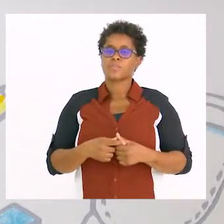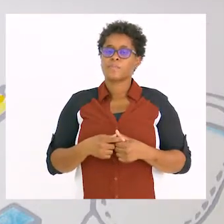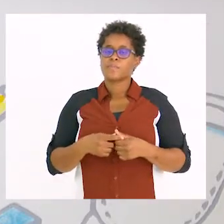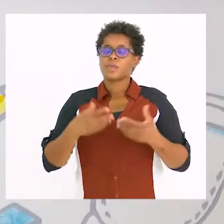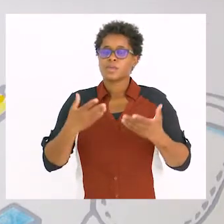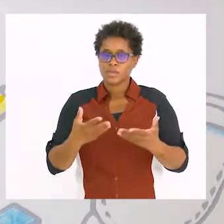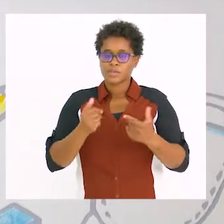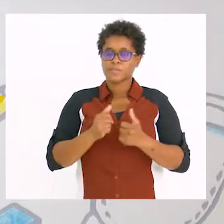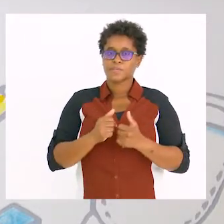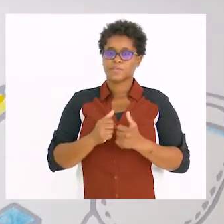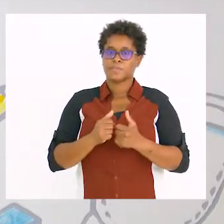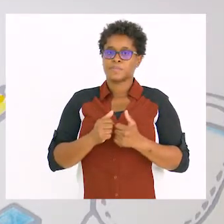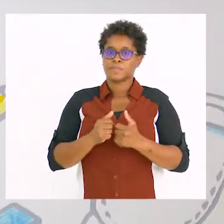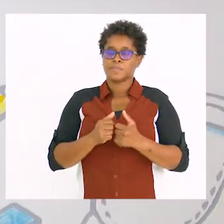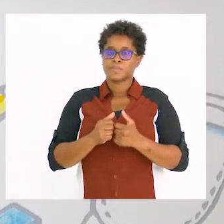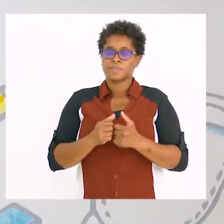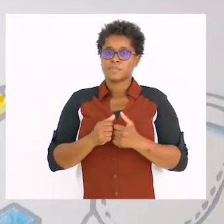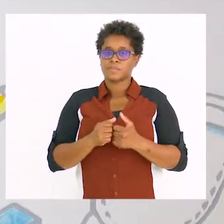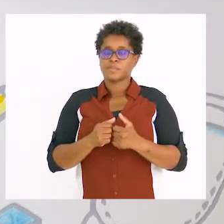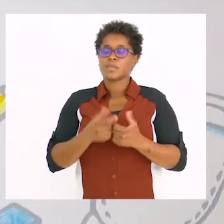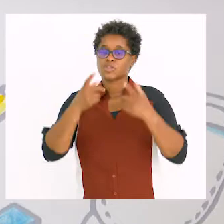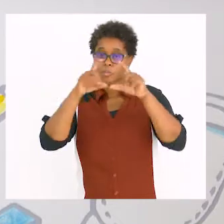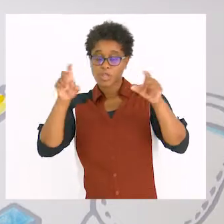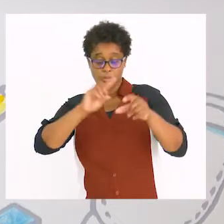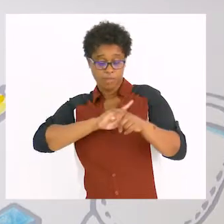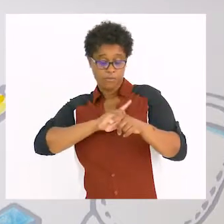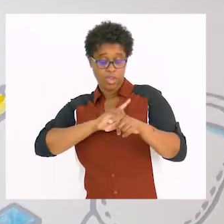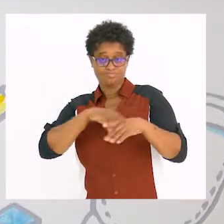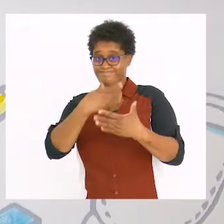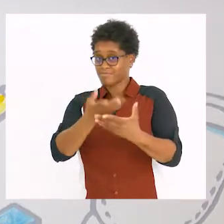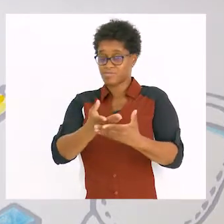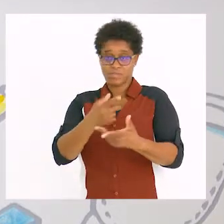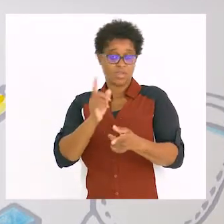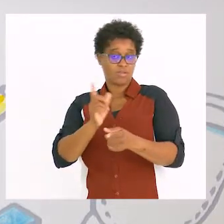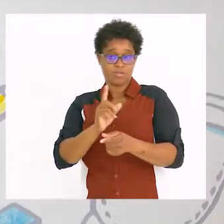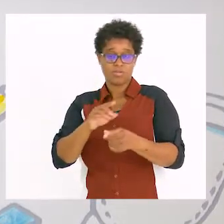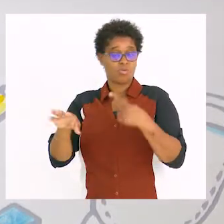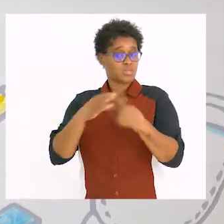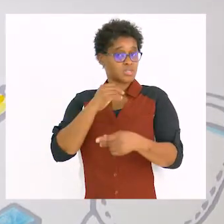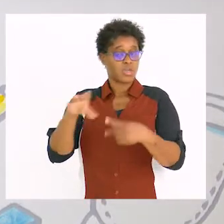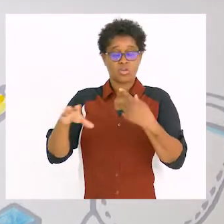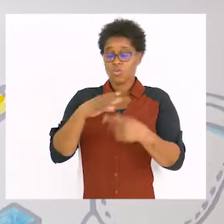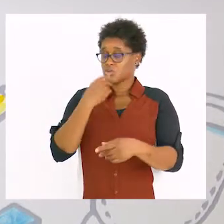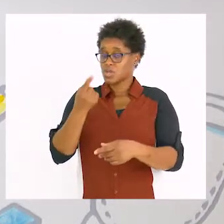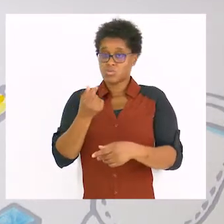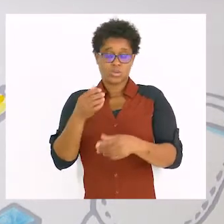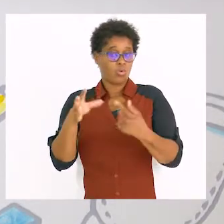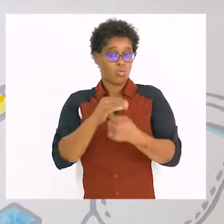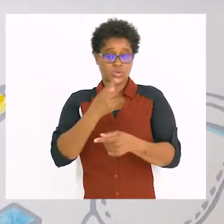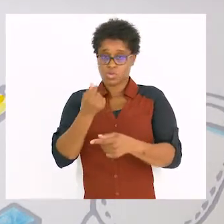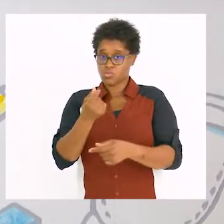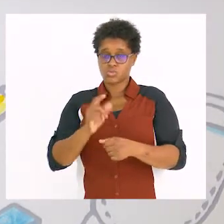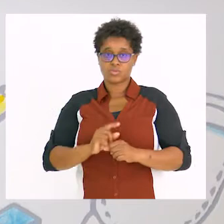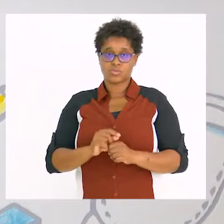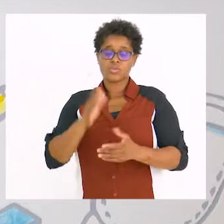que as empresas privadas não fornecem, precisamente não conseguem obter lucro. Só o